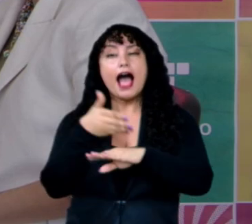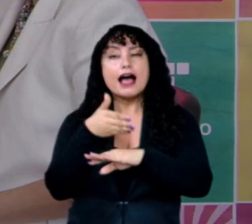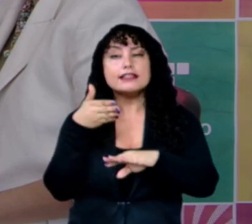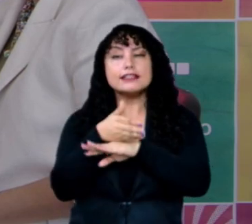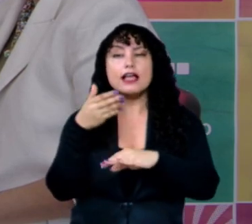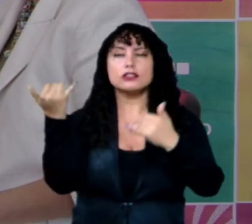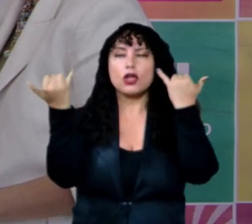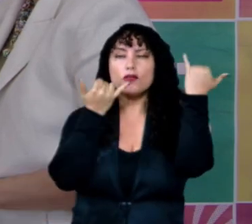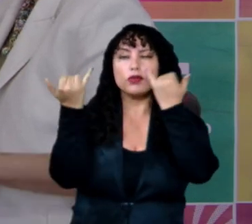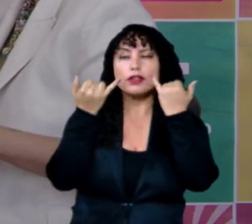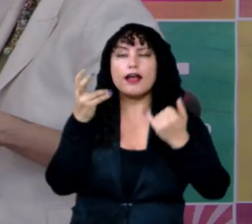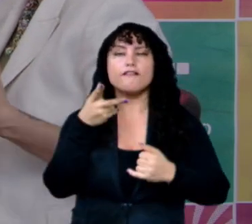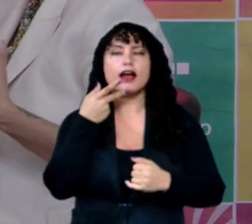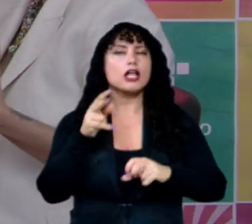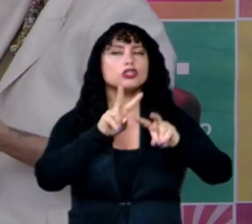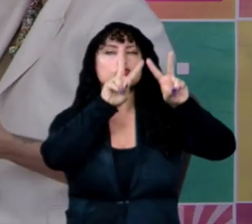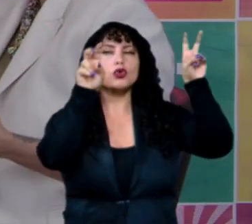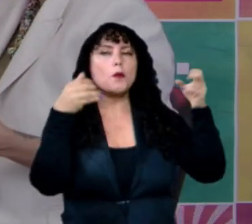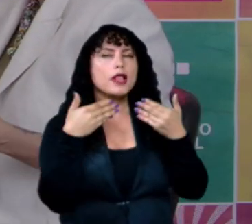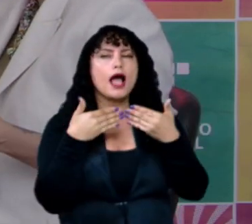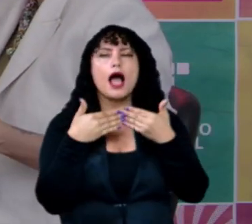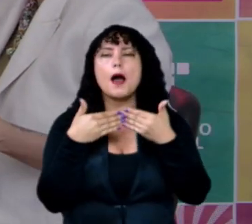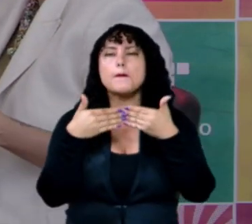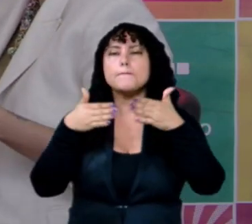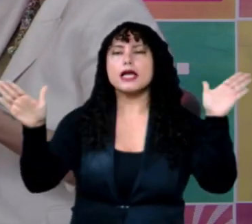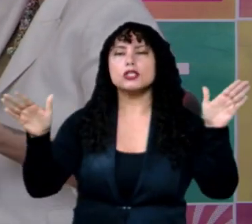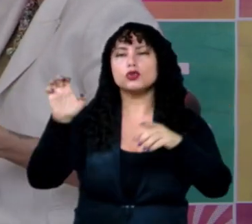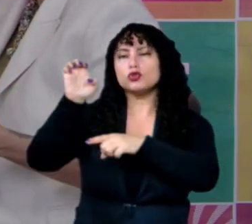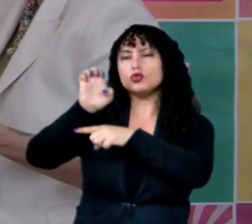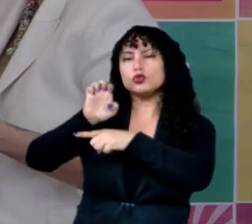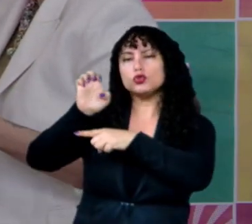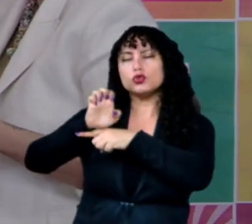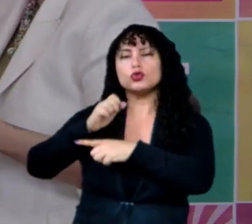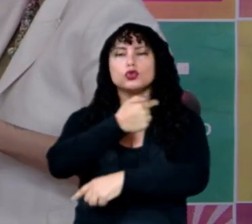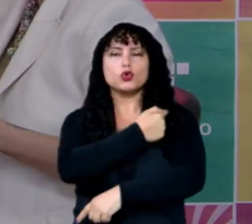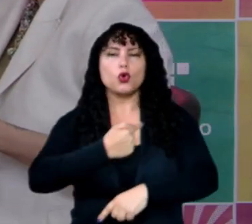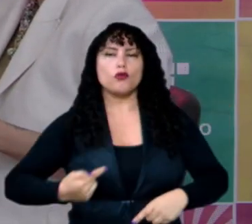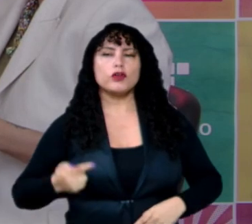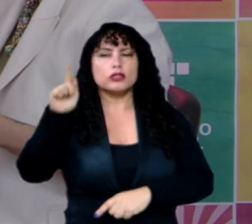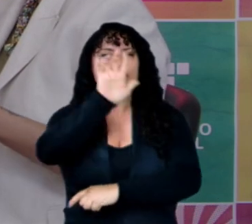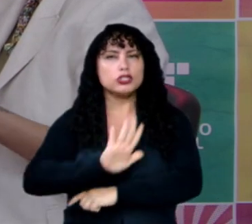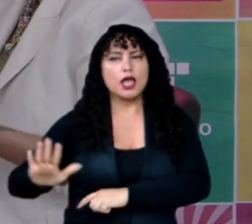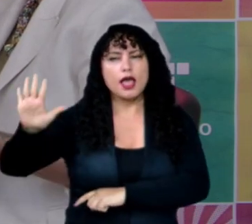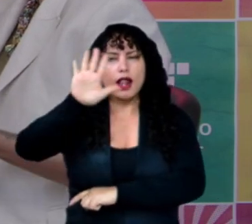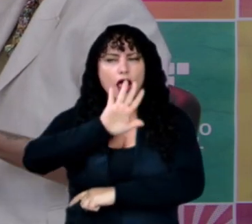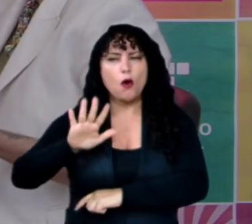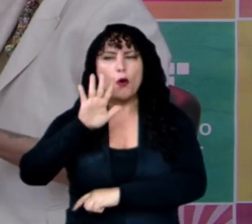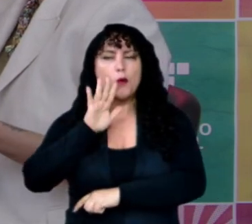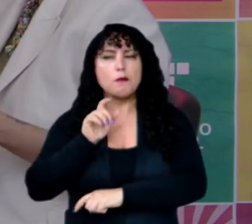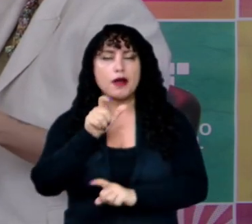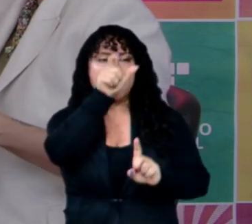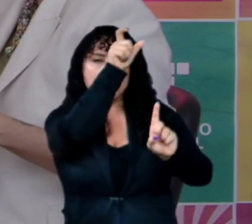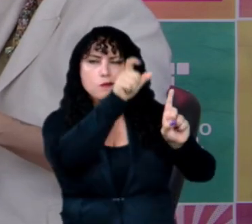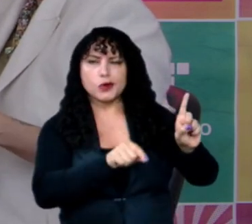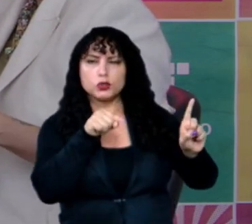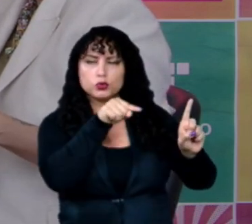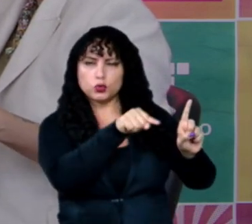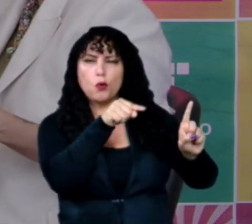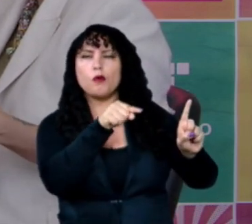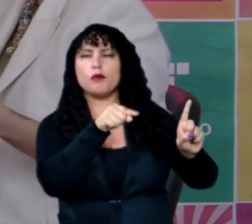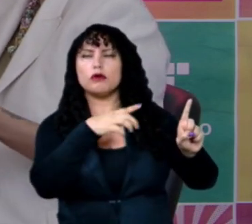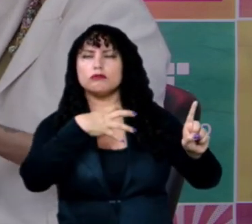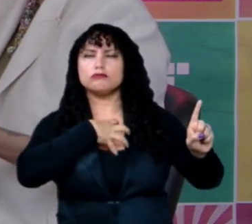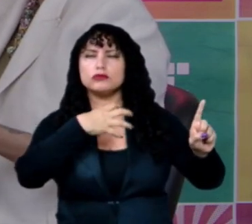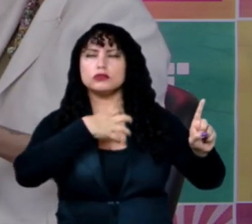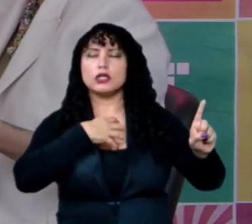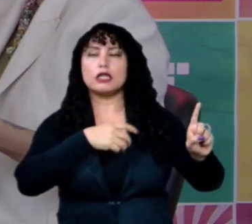informação, a gente está falando da abertura do Estado, dos governos de um modo geral, para o cidadão. Ou seja, é uma